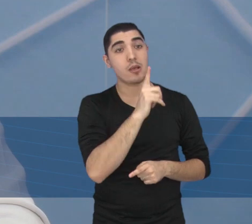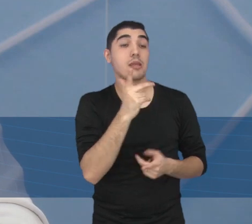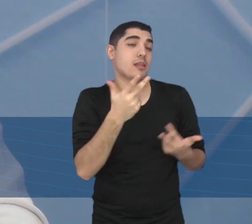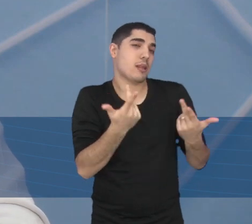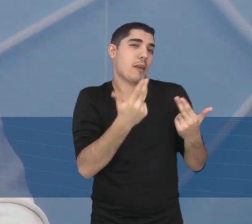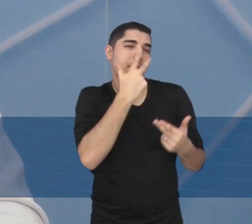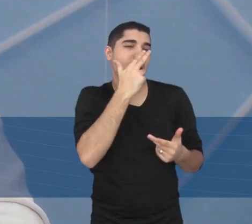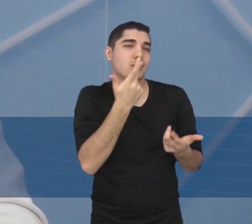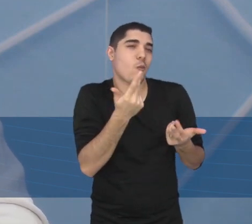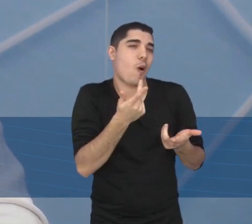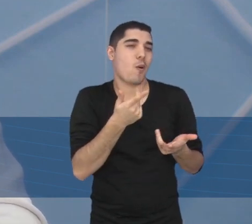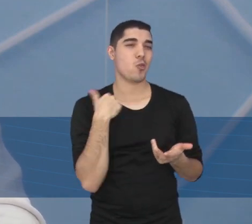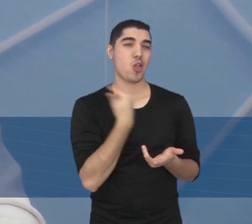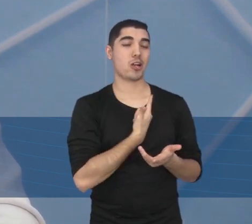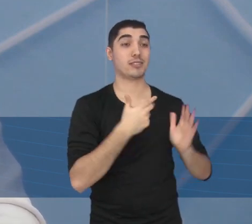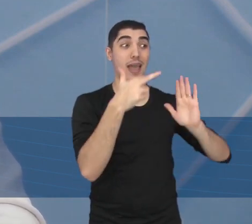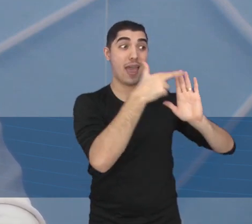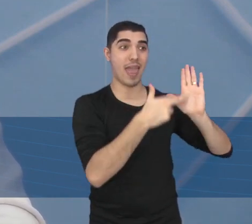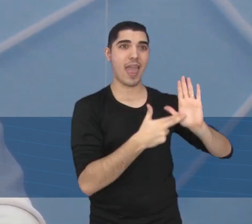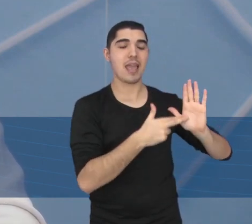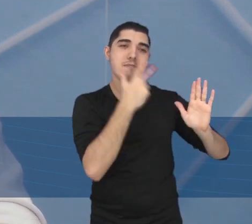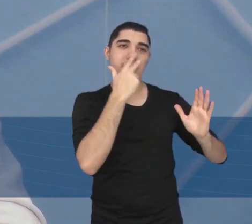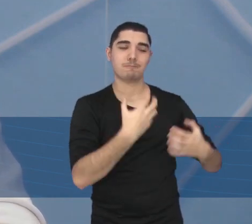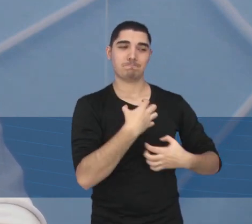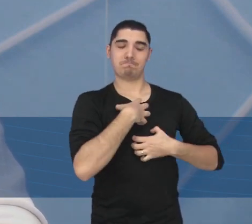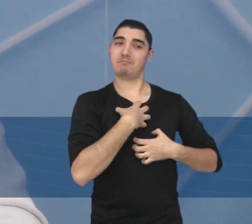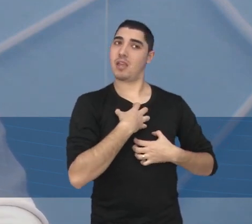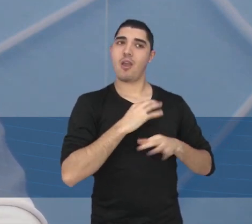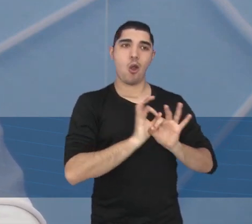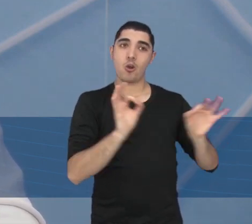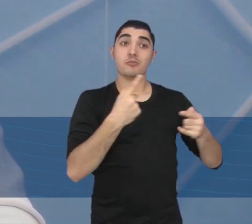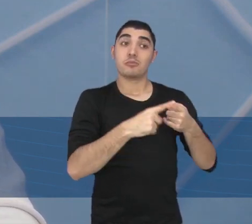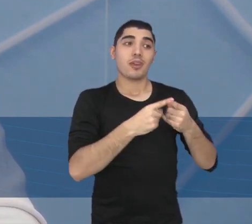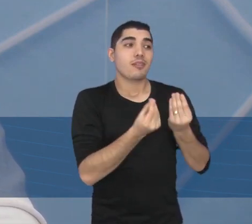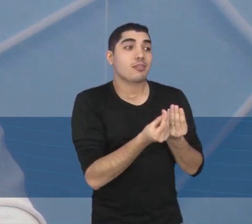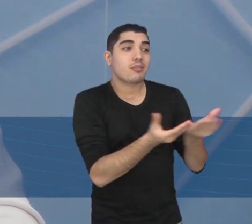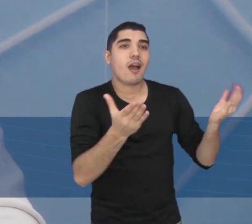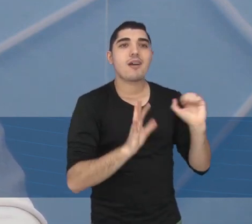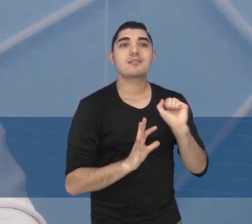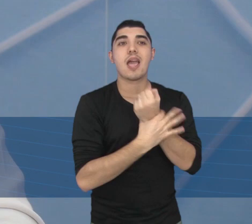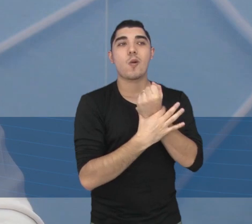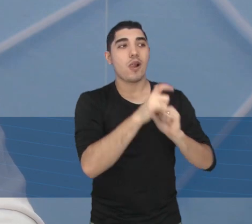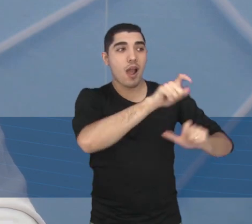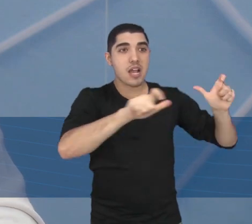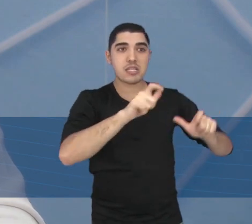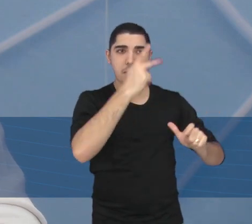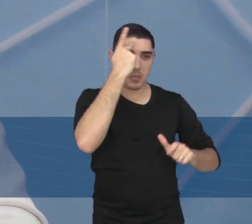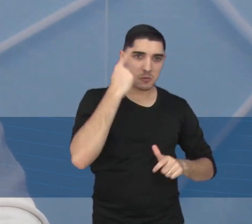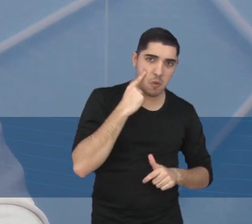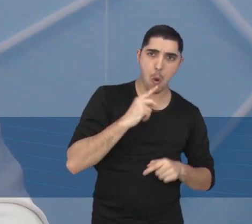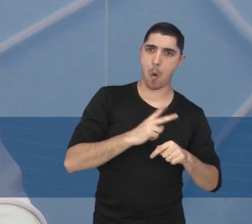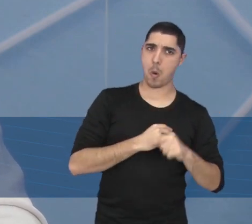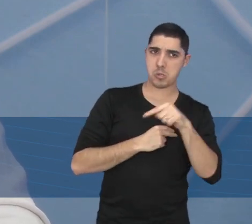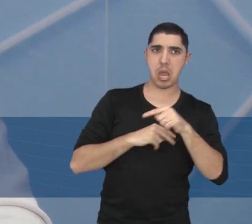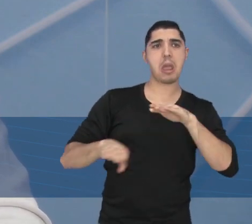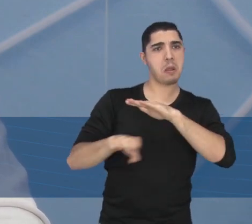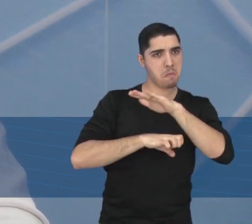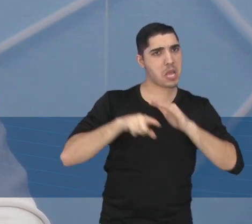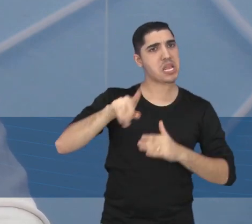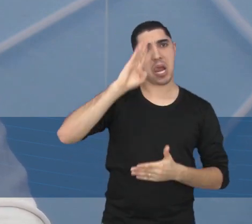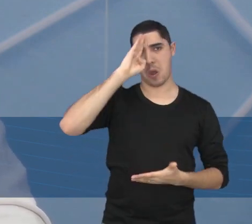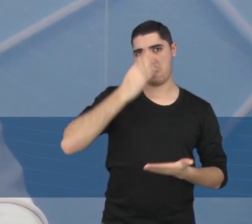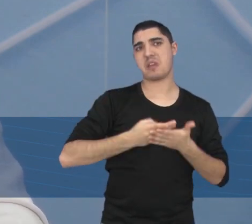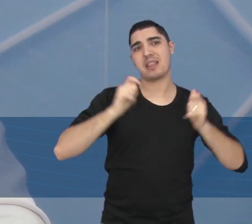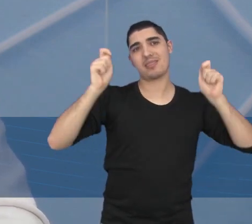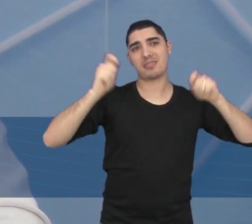uma exigência, e a gente acha isso excelente, porque dá mais segurança para as empresas, dá mais credibilidade para os sistemas, seja ele municipal